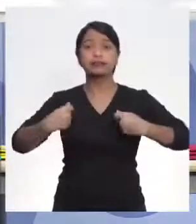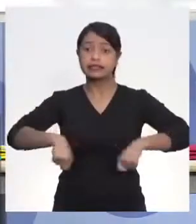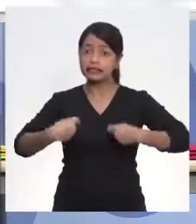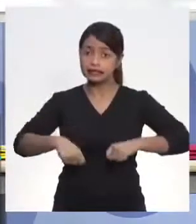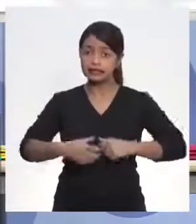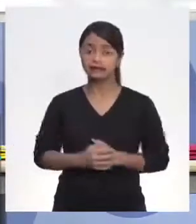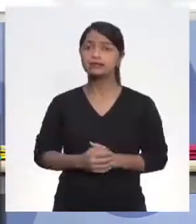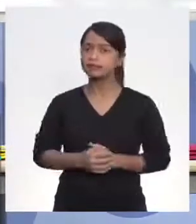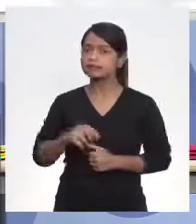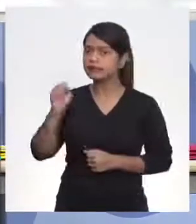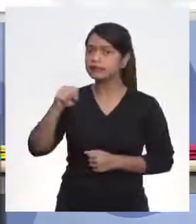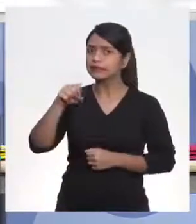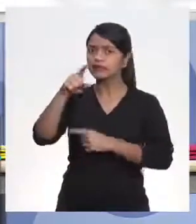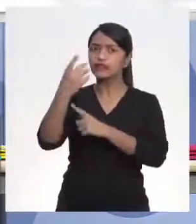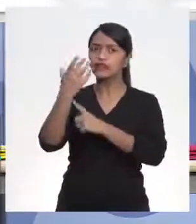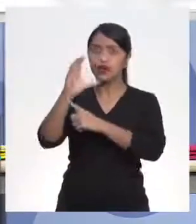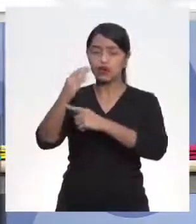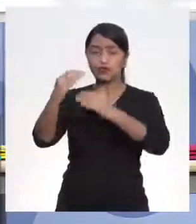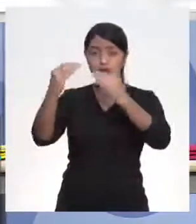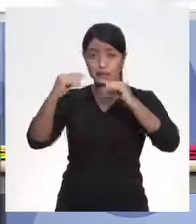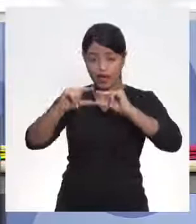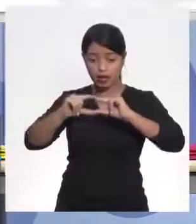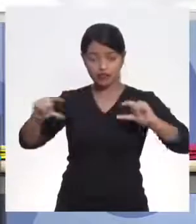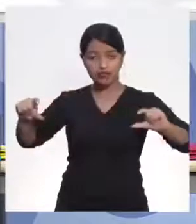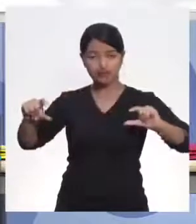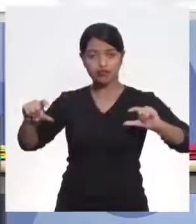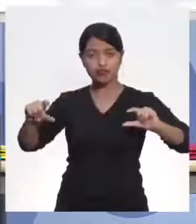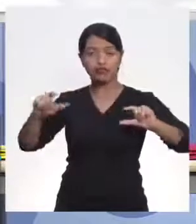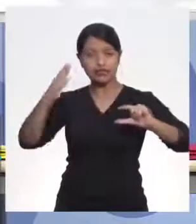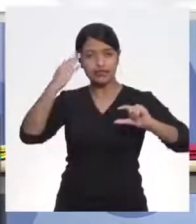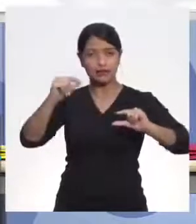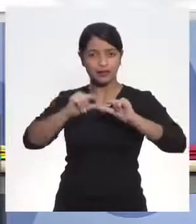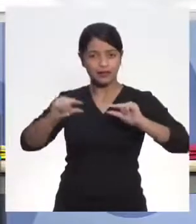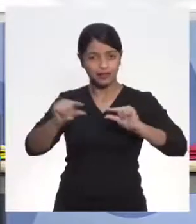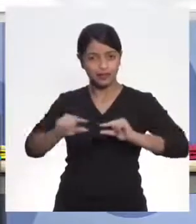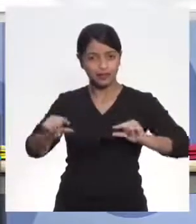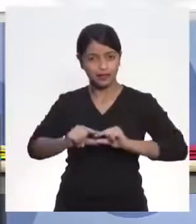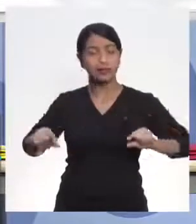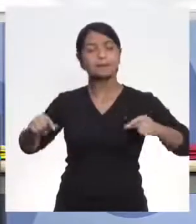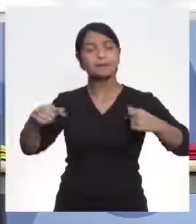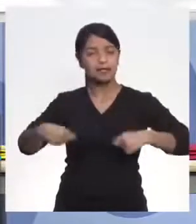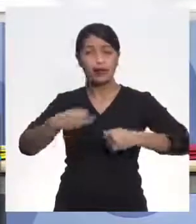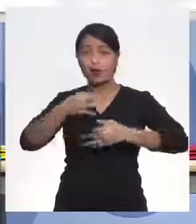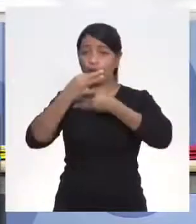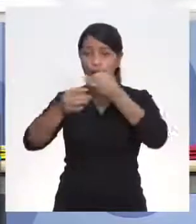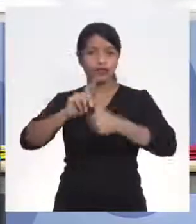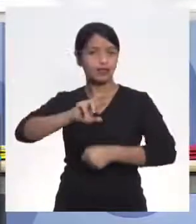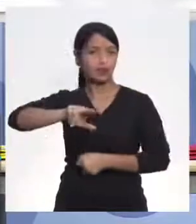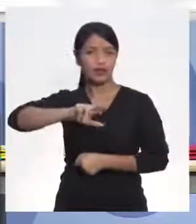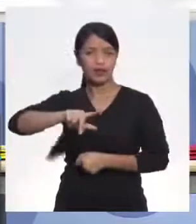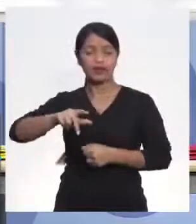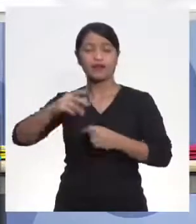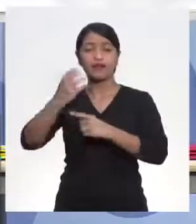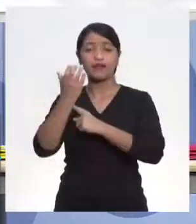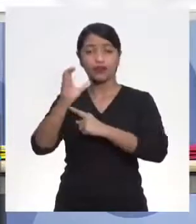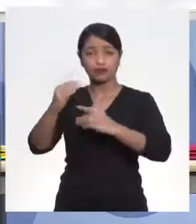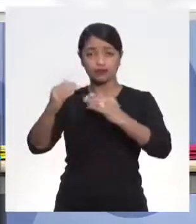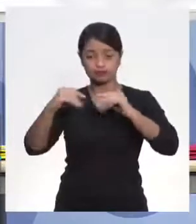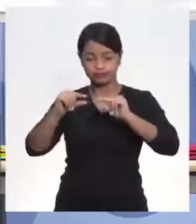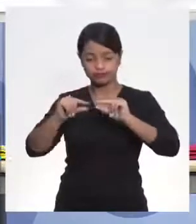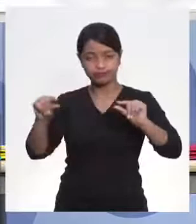da imagem. Não colocar como comentário, mas colocar tudo isso já na descrição de imagem, porque nos ajuda até